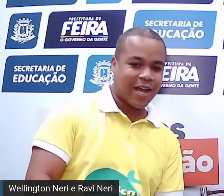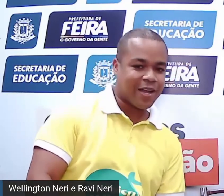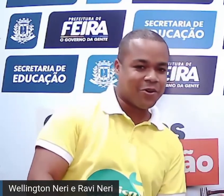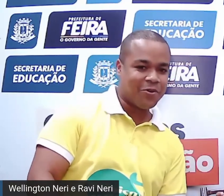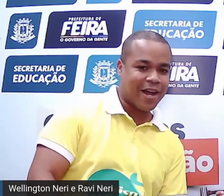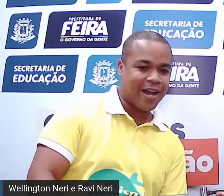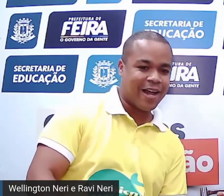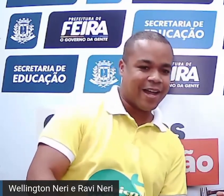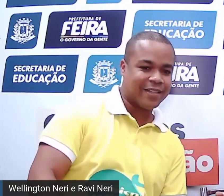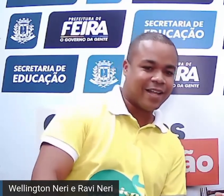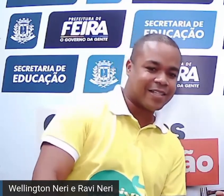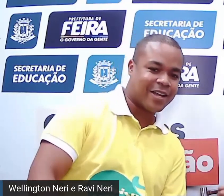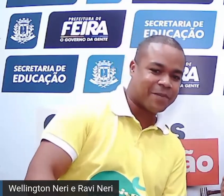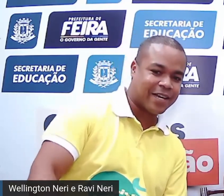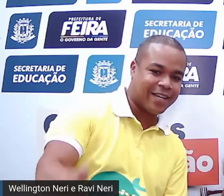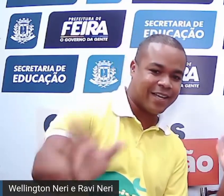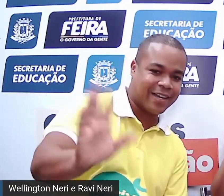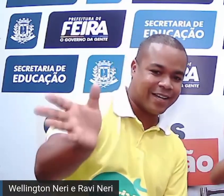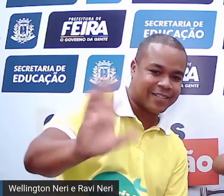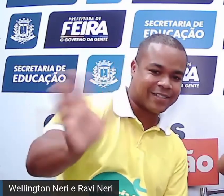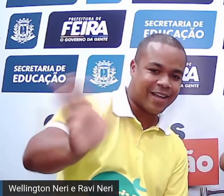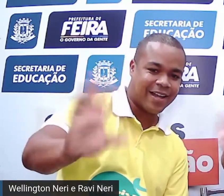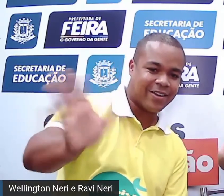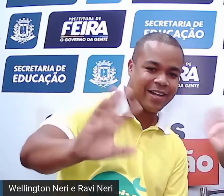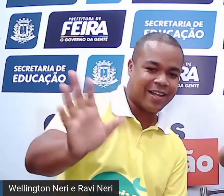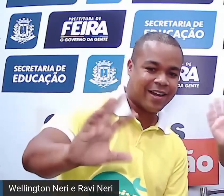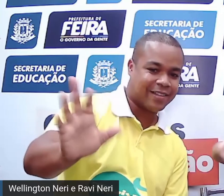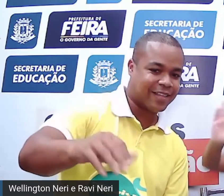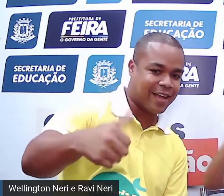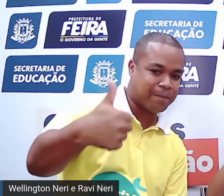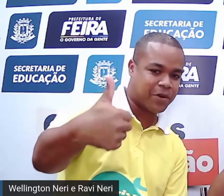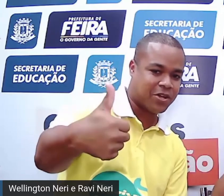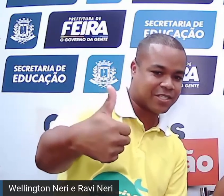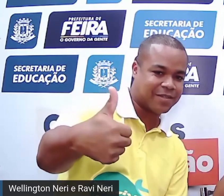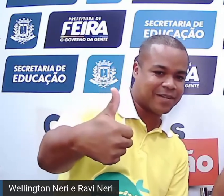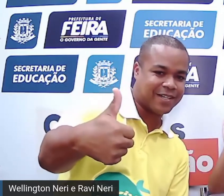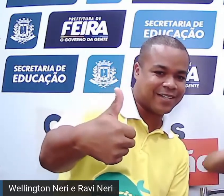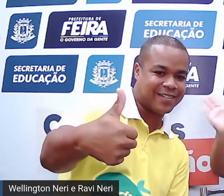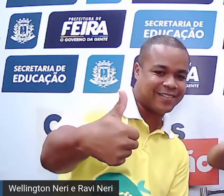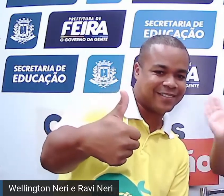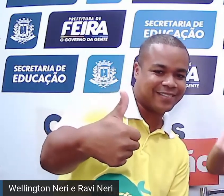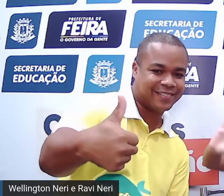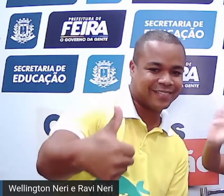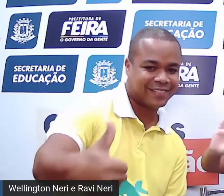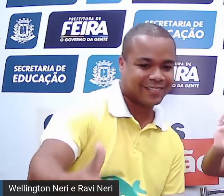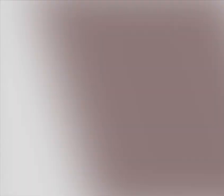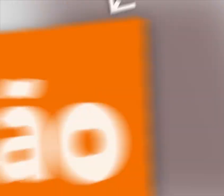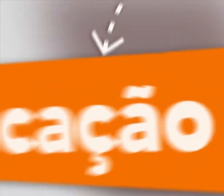Tocar com o ar. Dá tchau pra galera. Tchau, galera. Até a próxima.